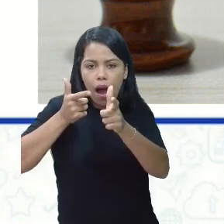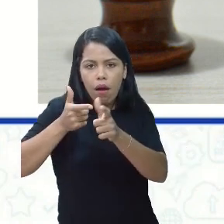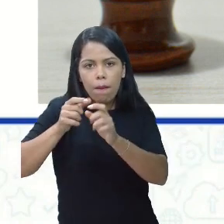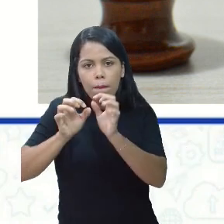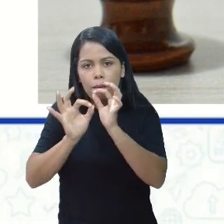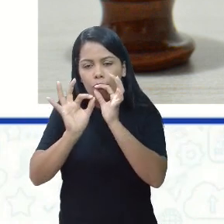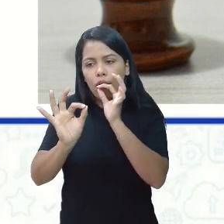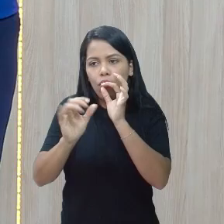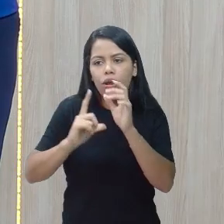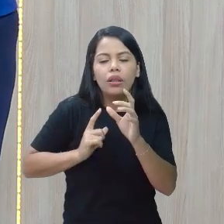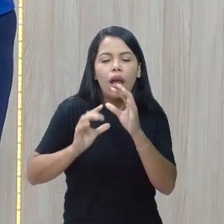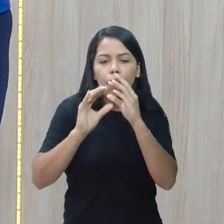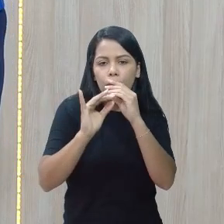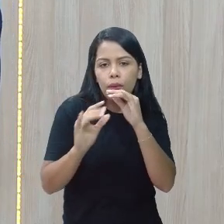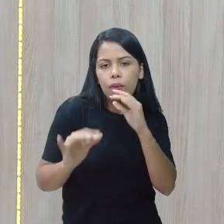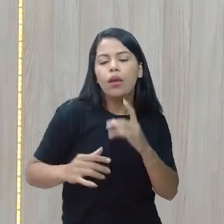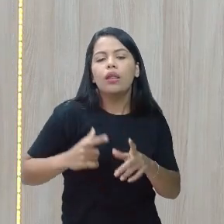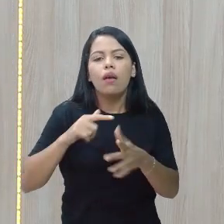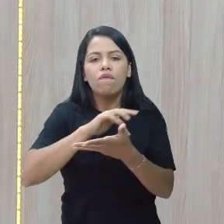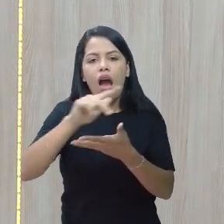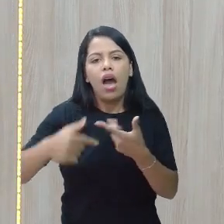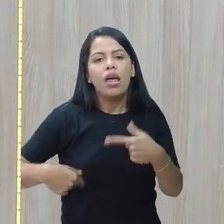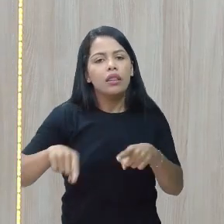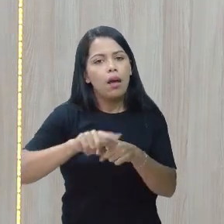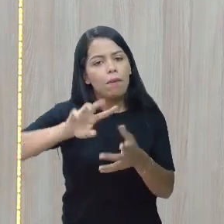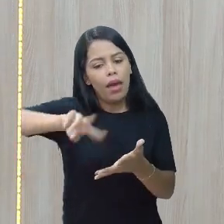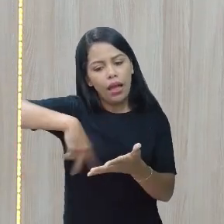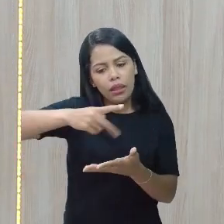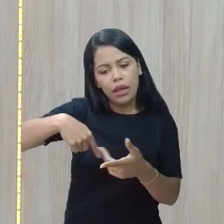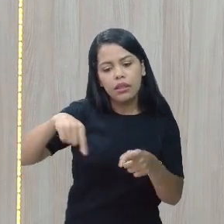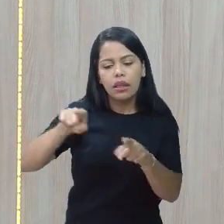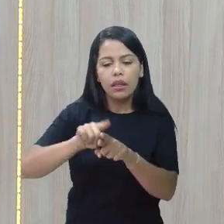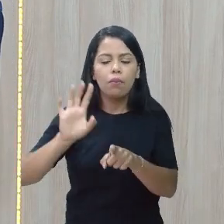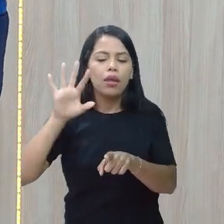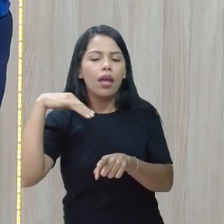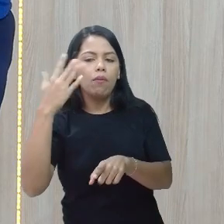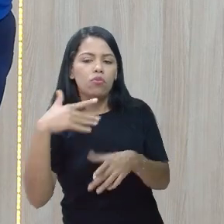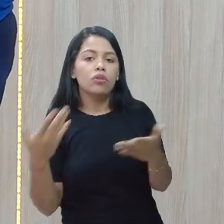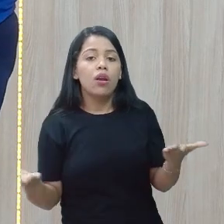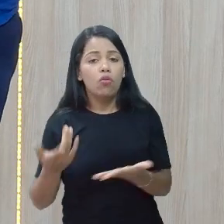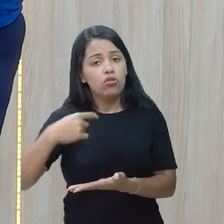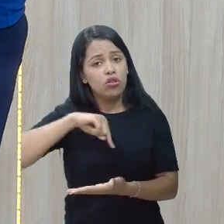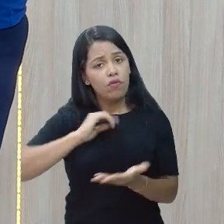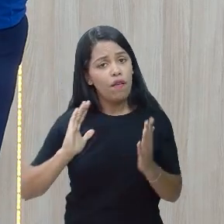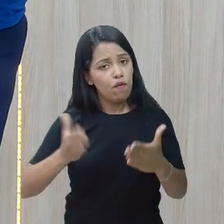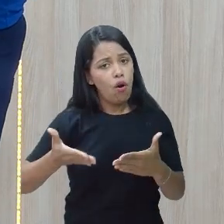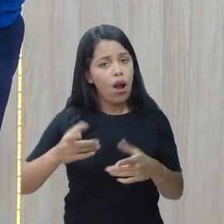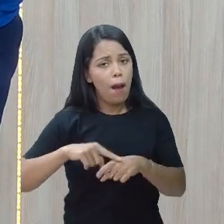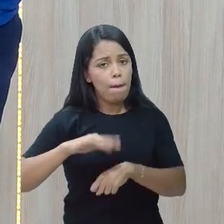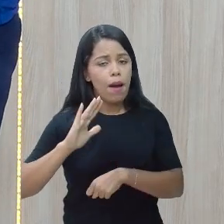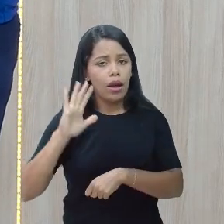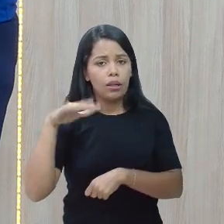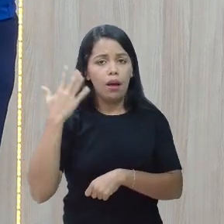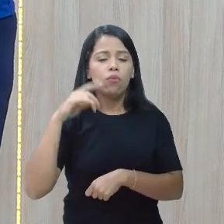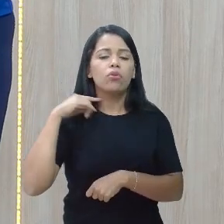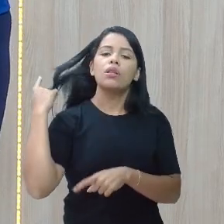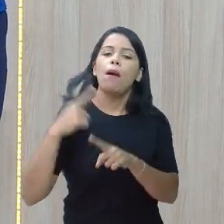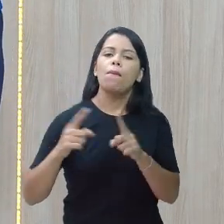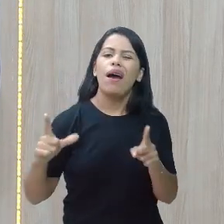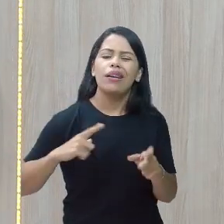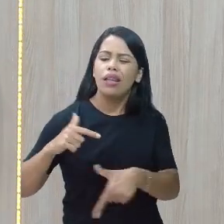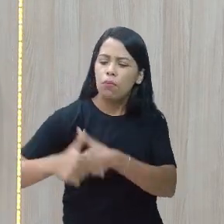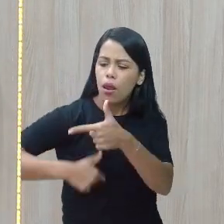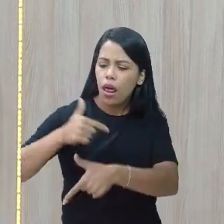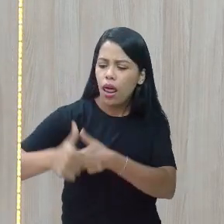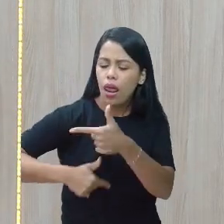além da música e da dança. Hoje a gente está focando mais, vai focar um pouquinho mais na música, mas eles produzem outras formas de